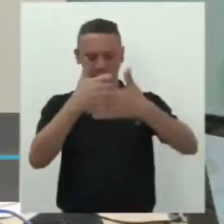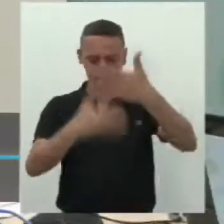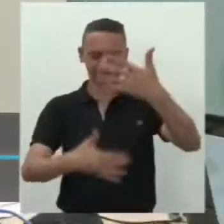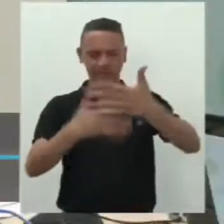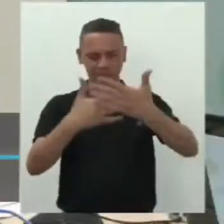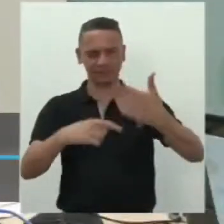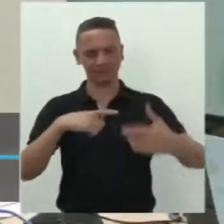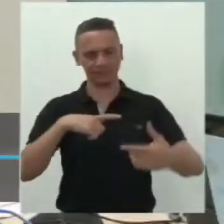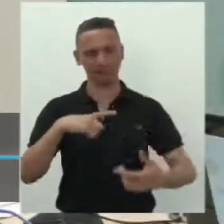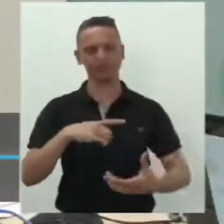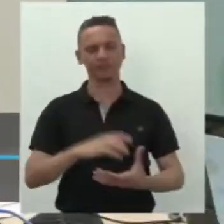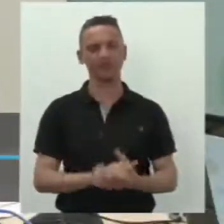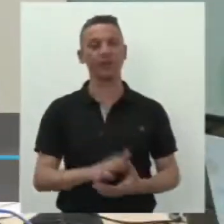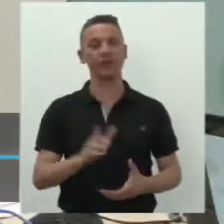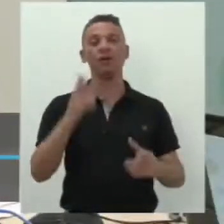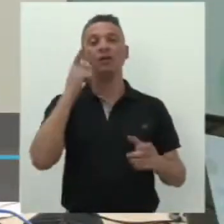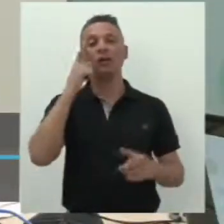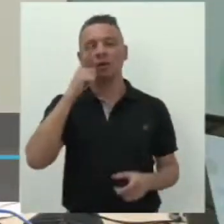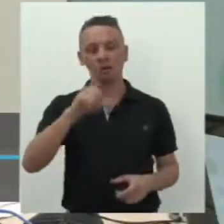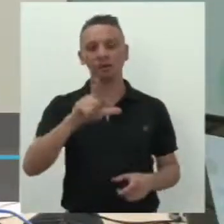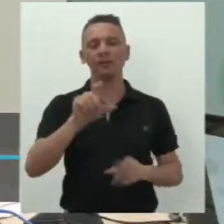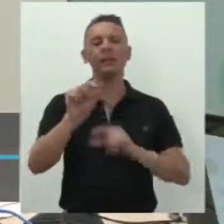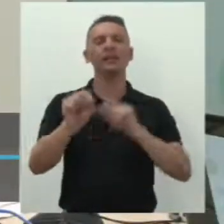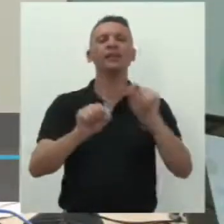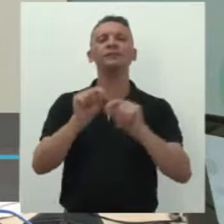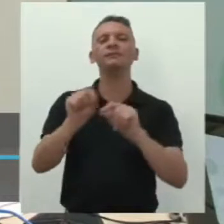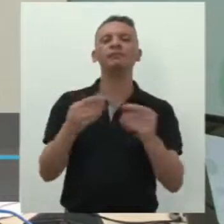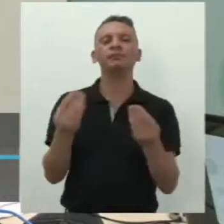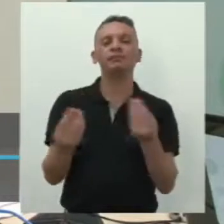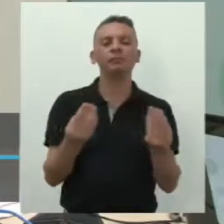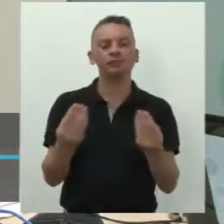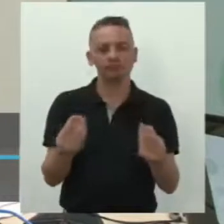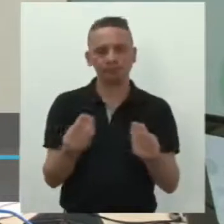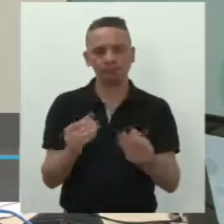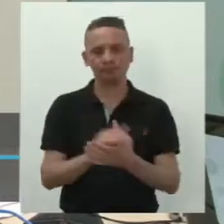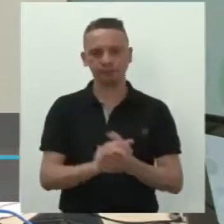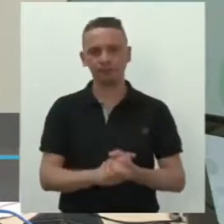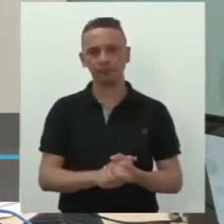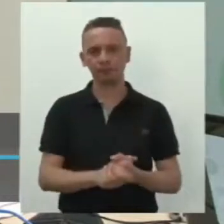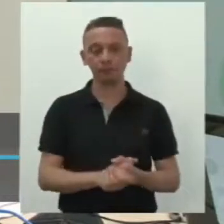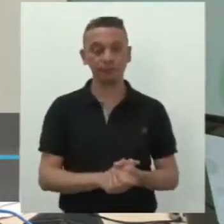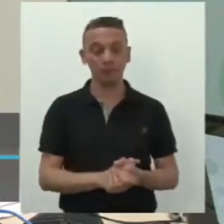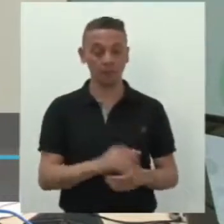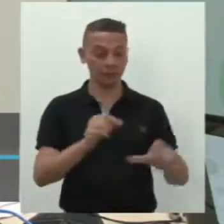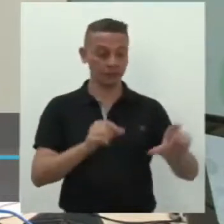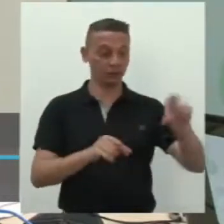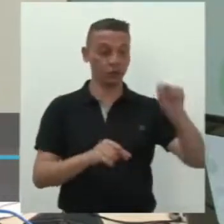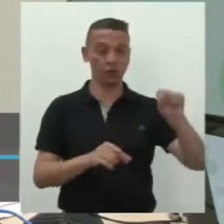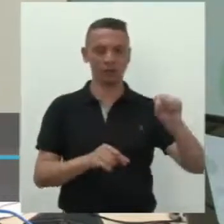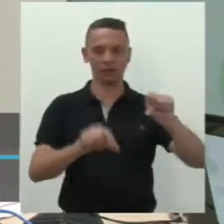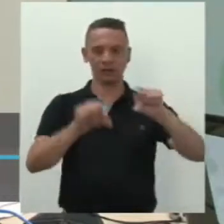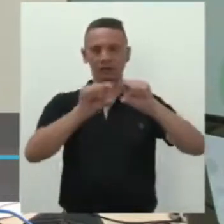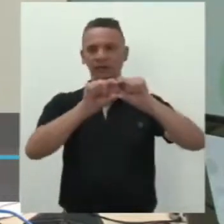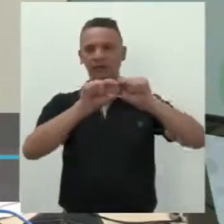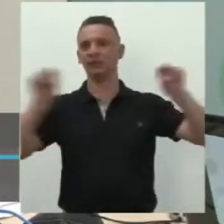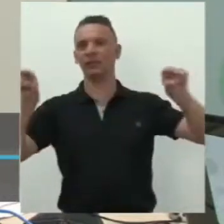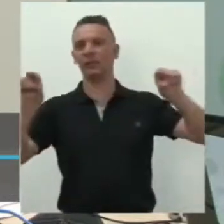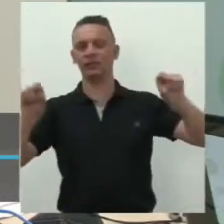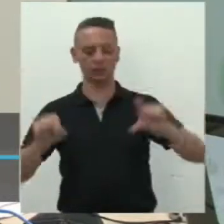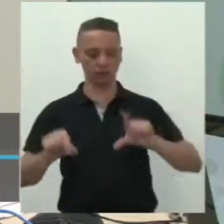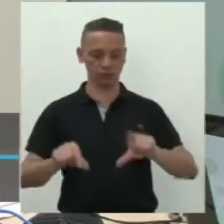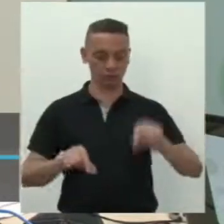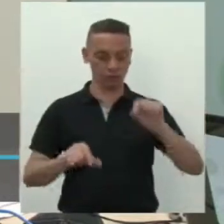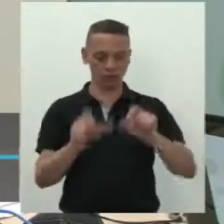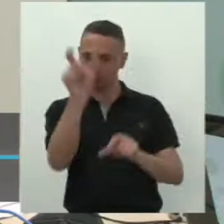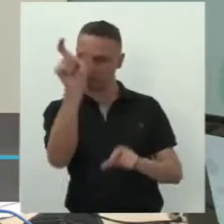em quando. Então, você consegue fazer o quê? Para se orientar melhor. Você consegue selecionar algumas linhas e